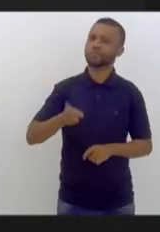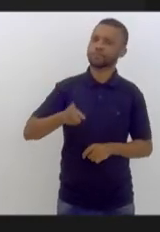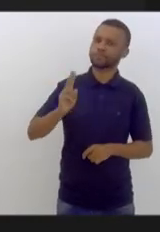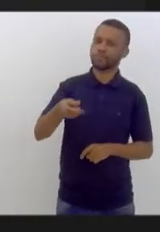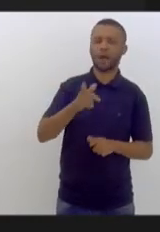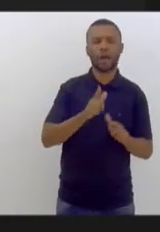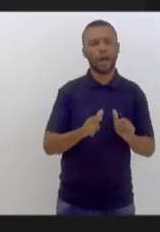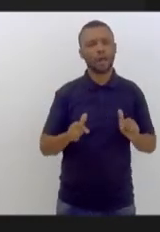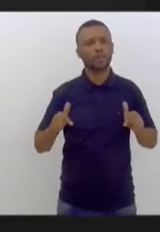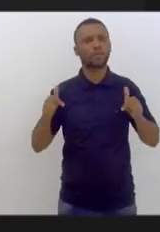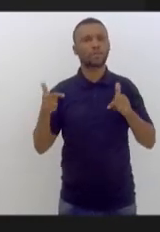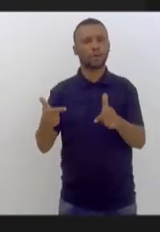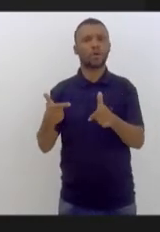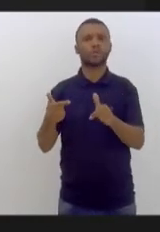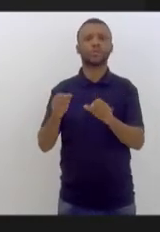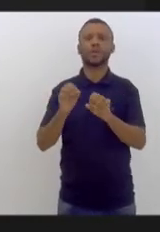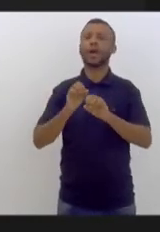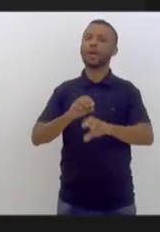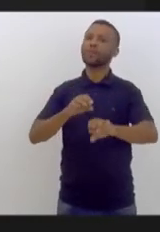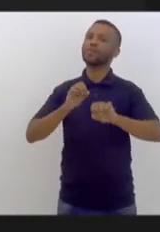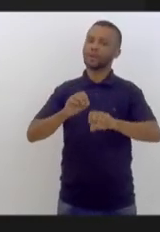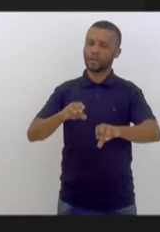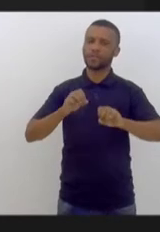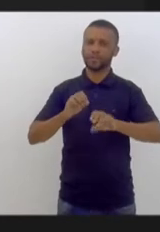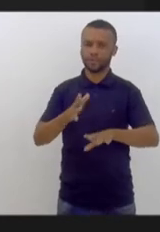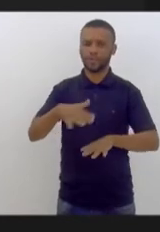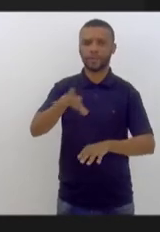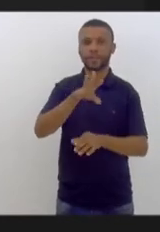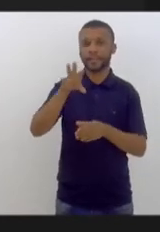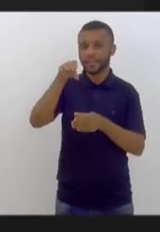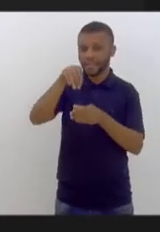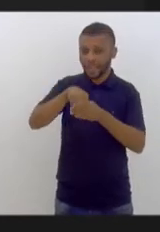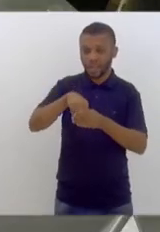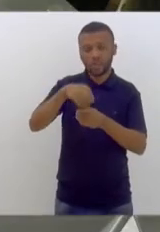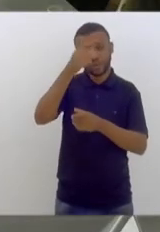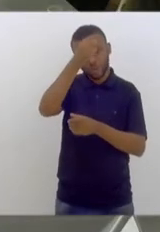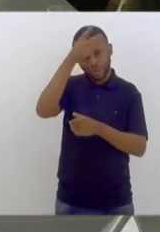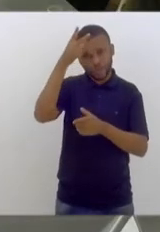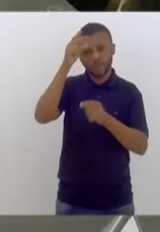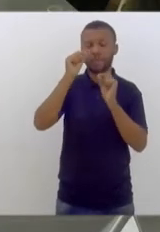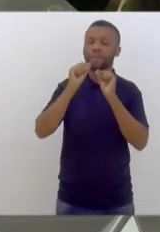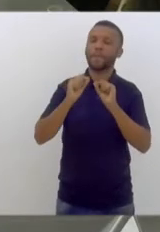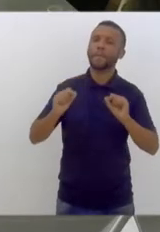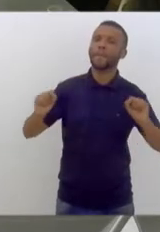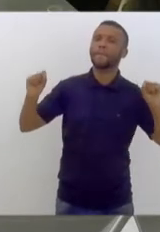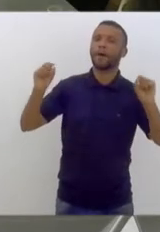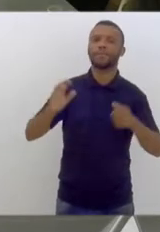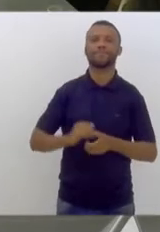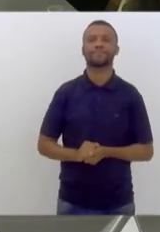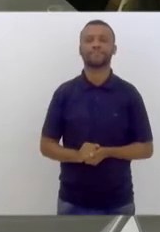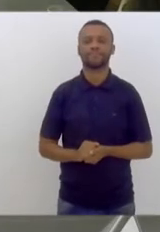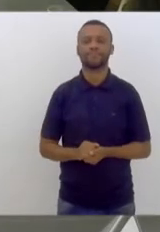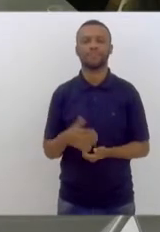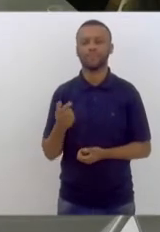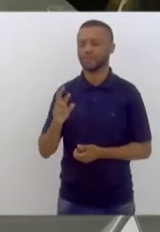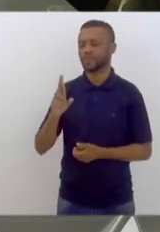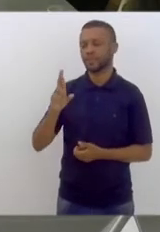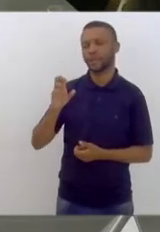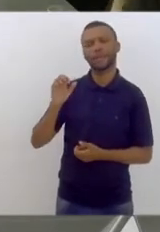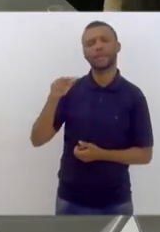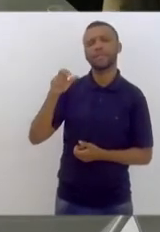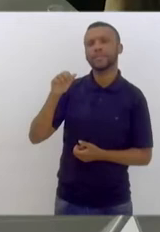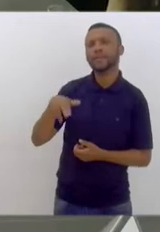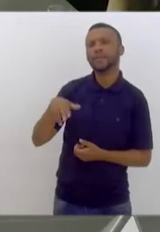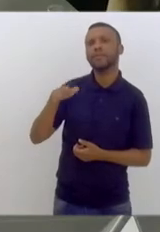às ações educativas, né, dentro dos nossos municípios. Então, o Renan Ferreirinha, o